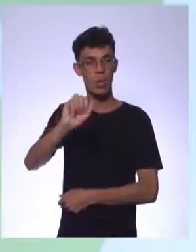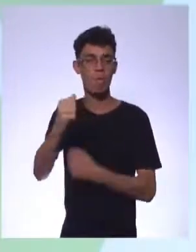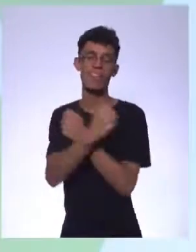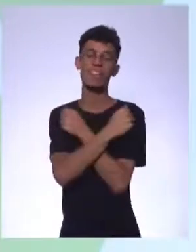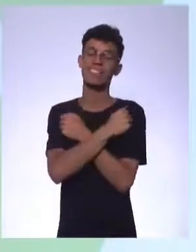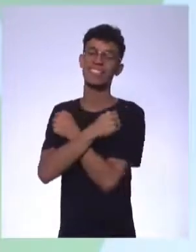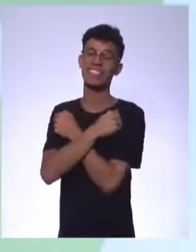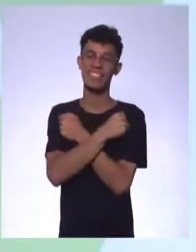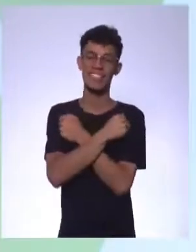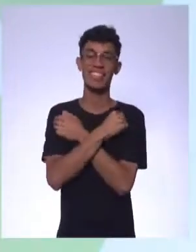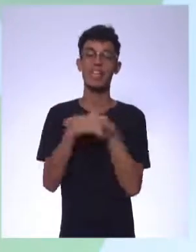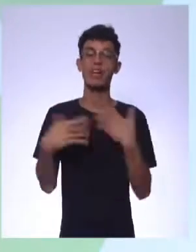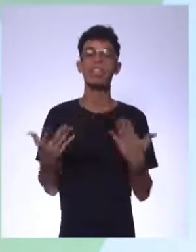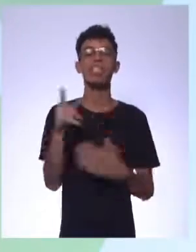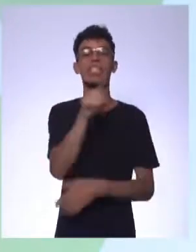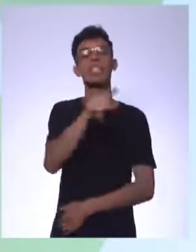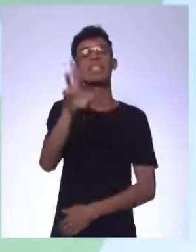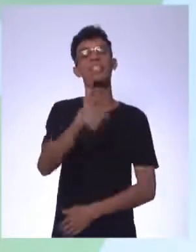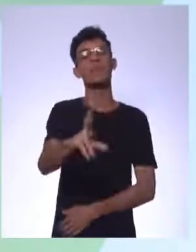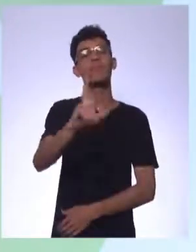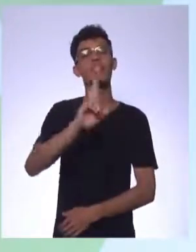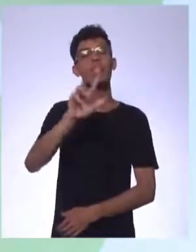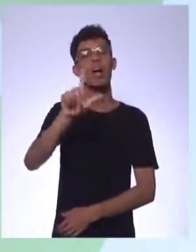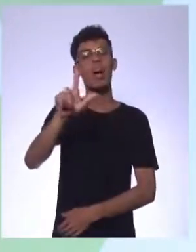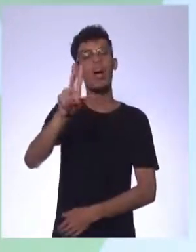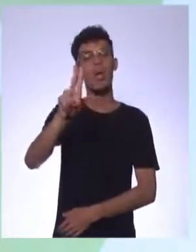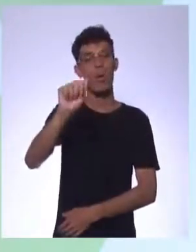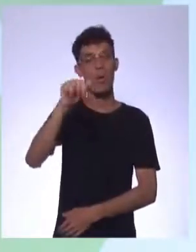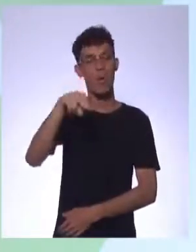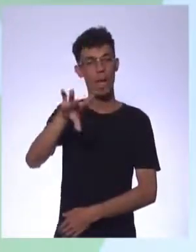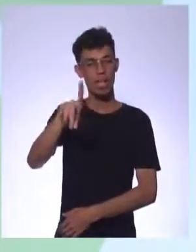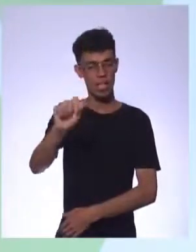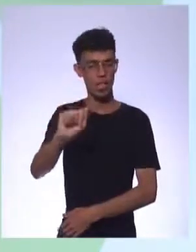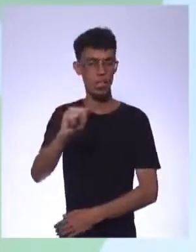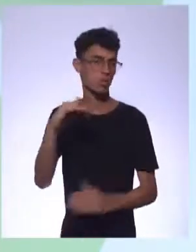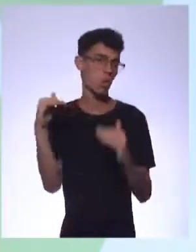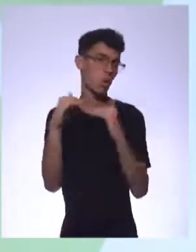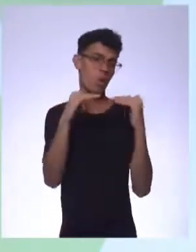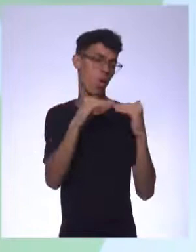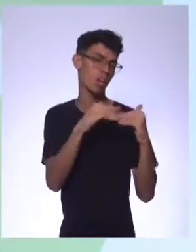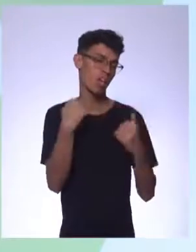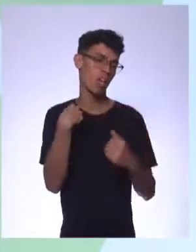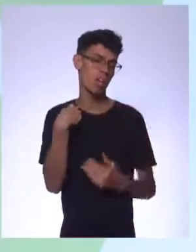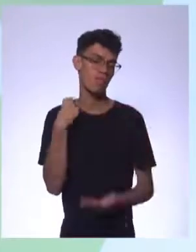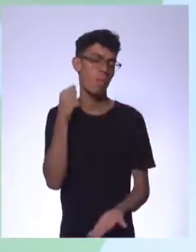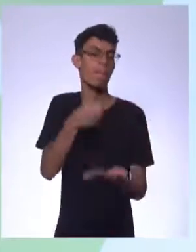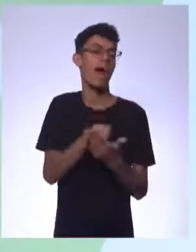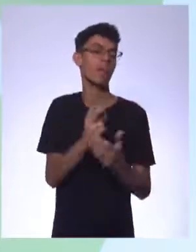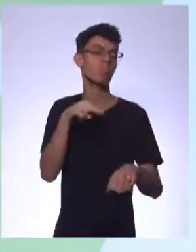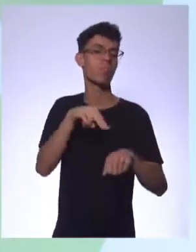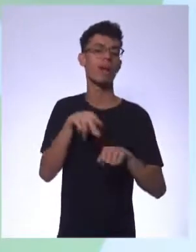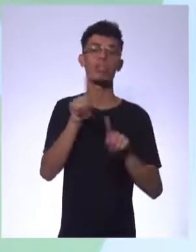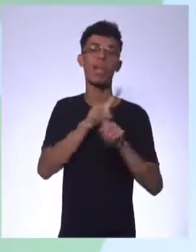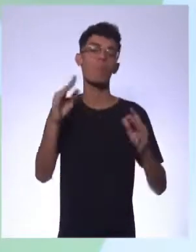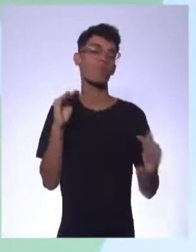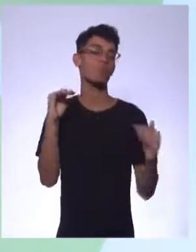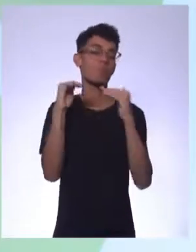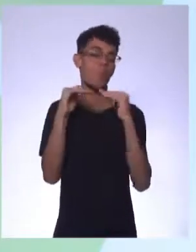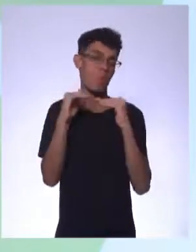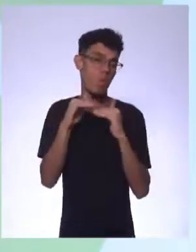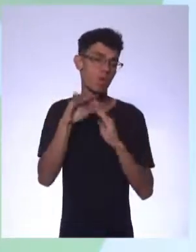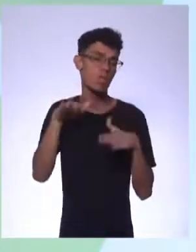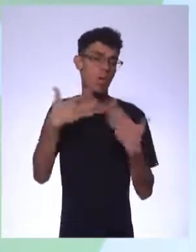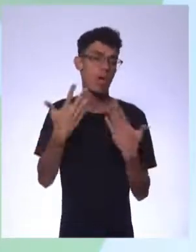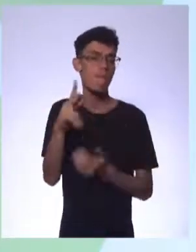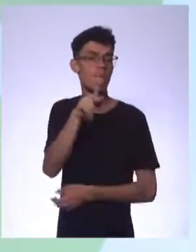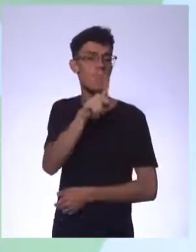que é o que eles falam. Primeiro a Luanda. Ai, Luanda, eu concordo com você. Eu não ia ser tão direta, mas eu concordo. Pessoas que têm opinião sobre